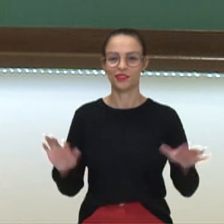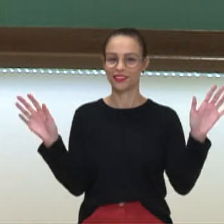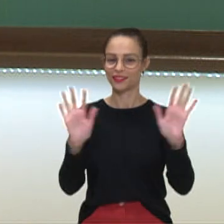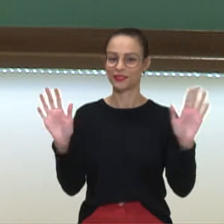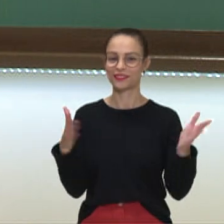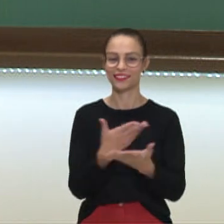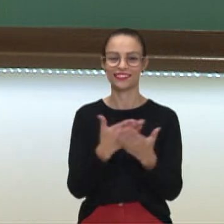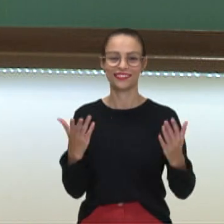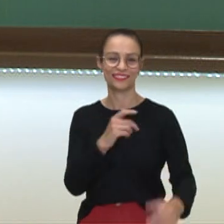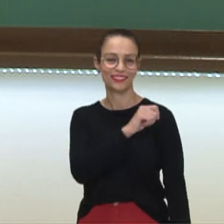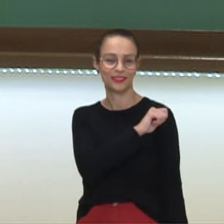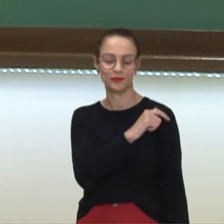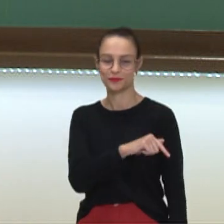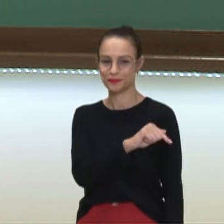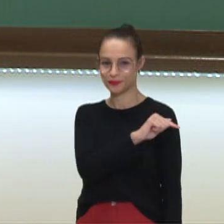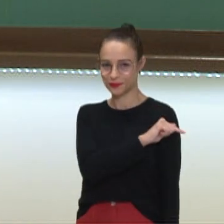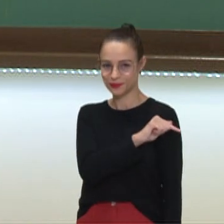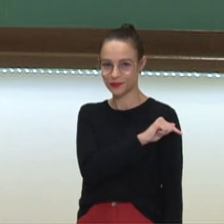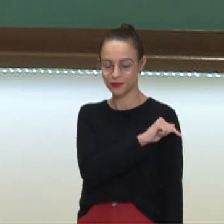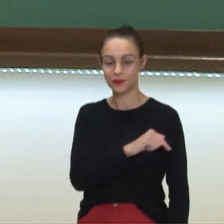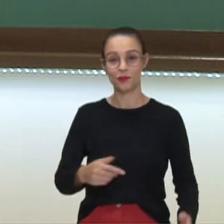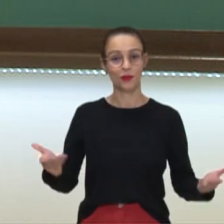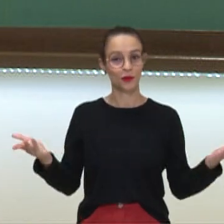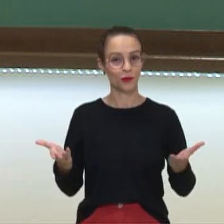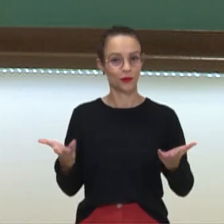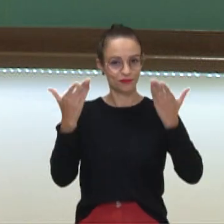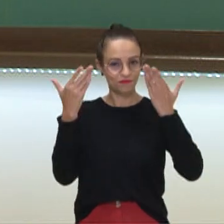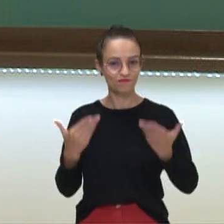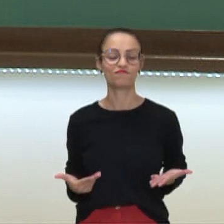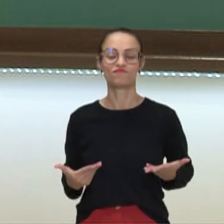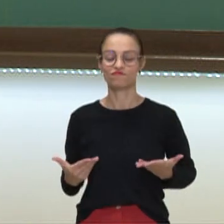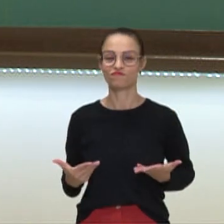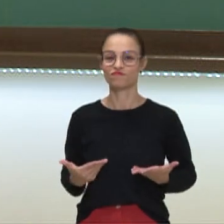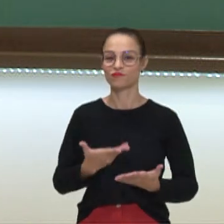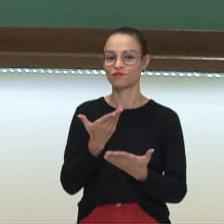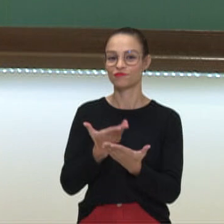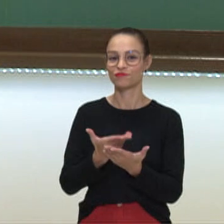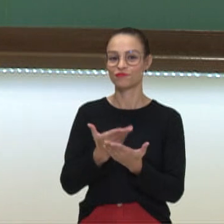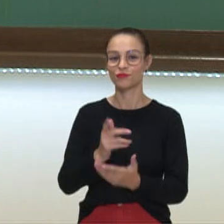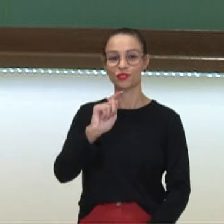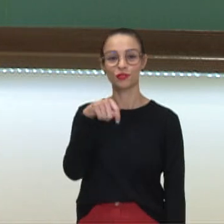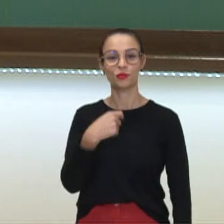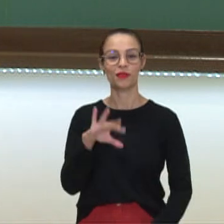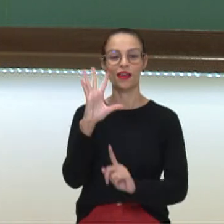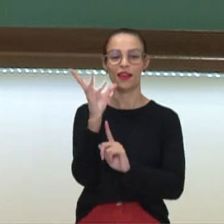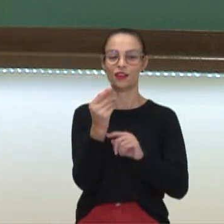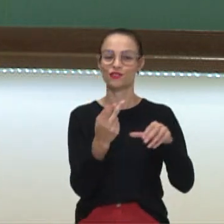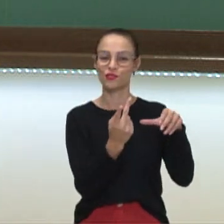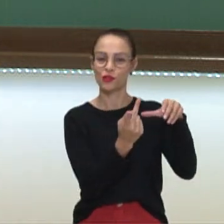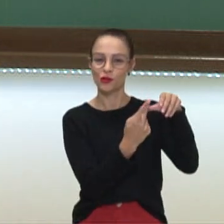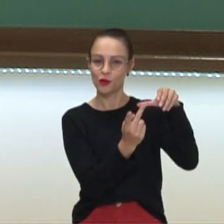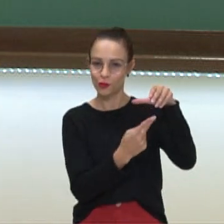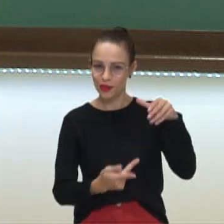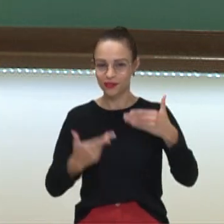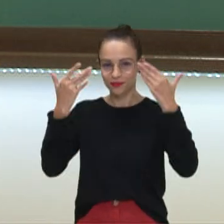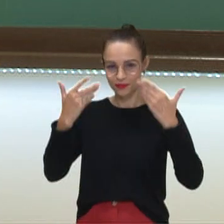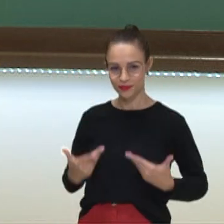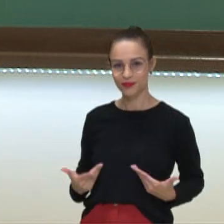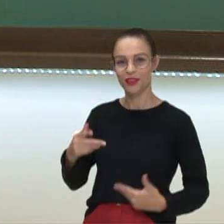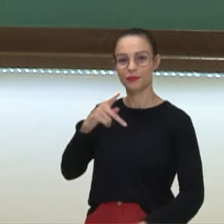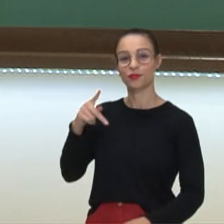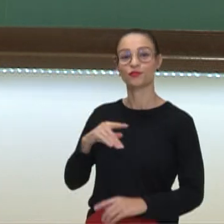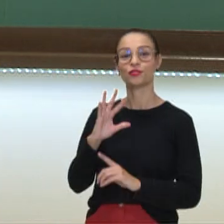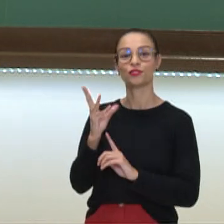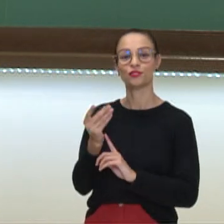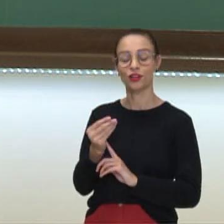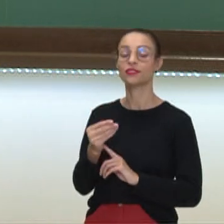Olá, estudantes do 7º ano! Hoje estou aqui para a gente estudar um pouquinho sobre arte rupestre. Prof. Rutineia aqui com